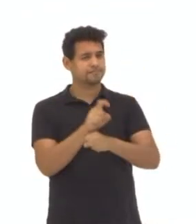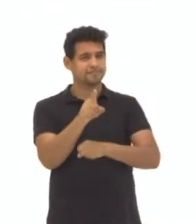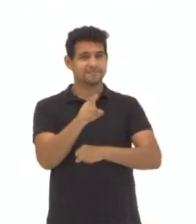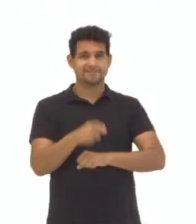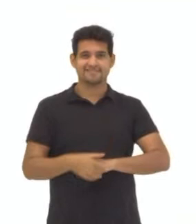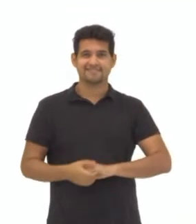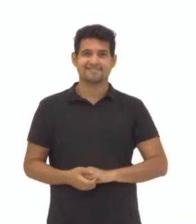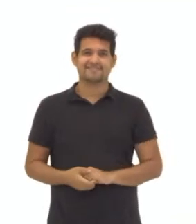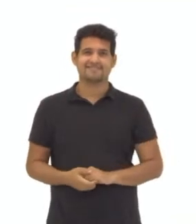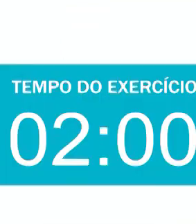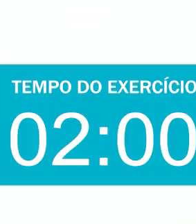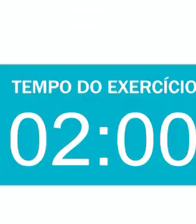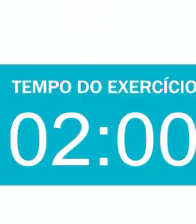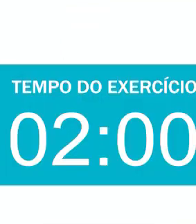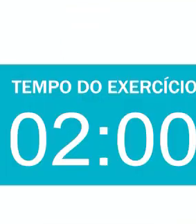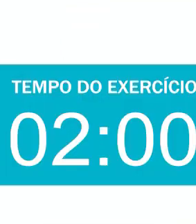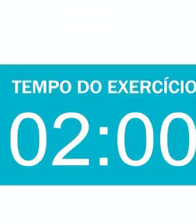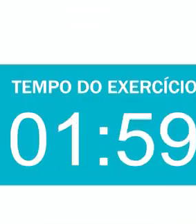voltamos.